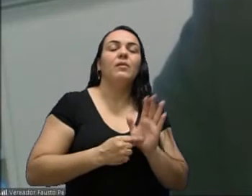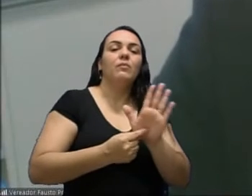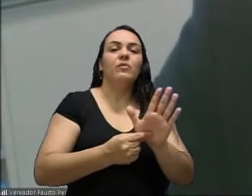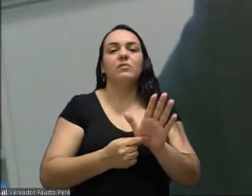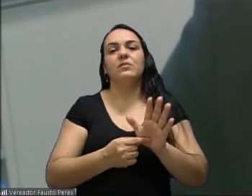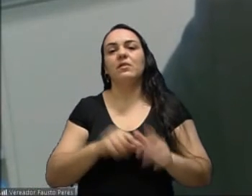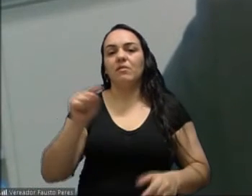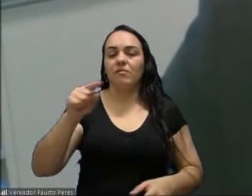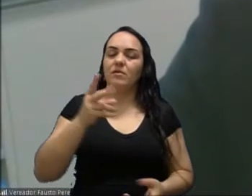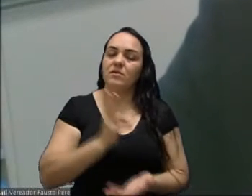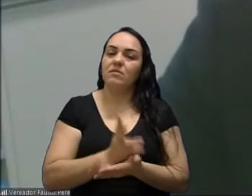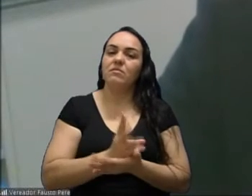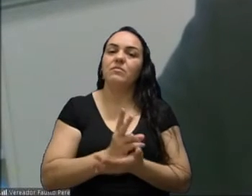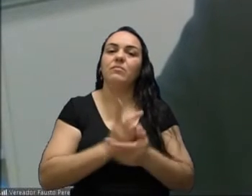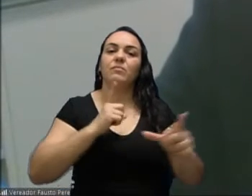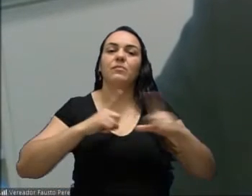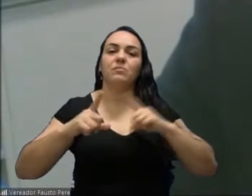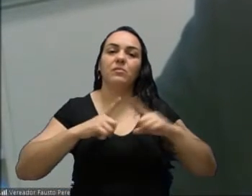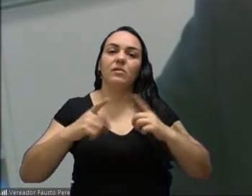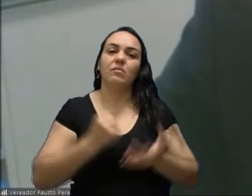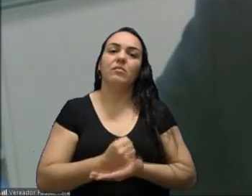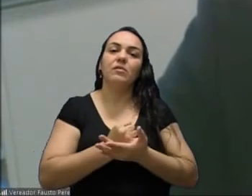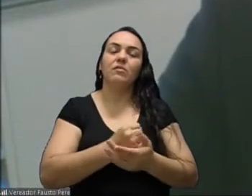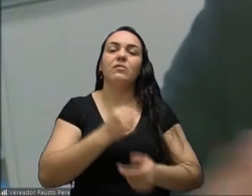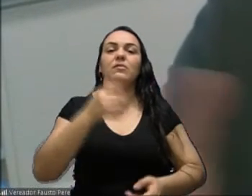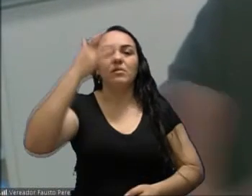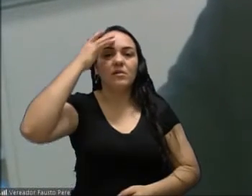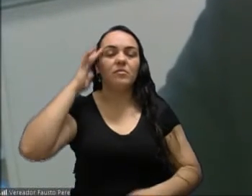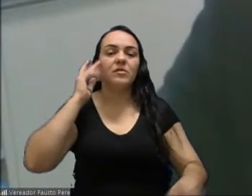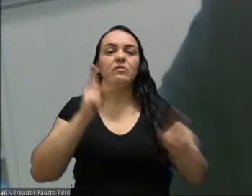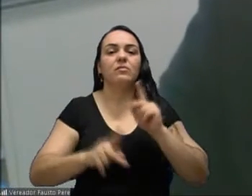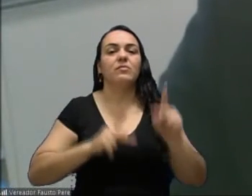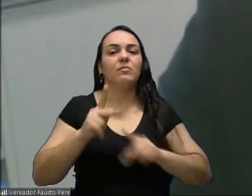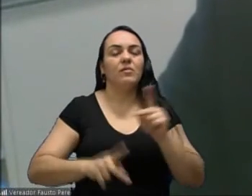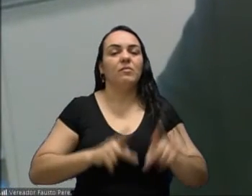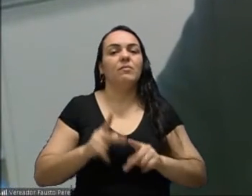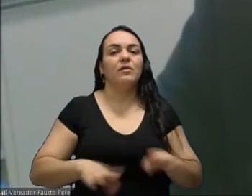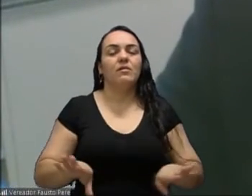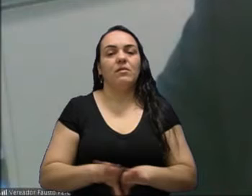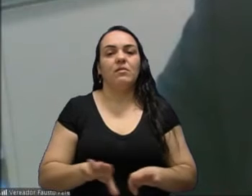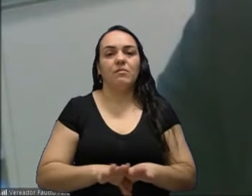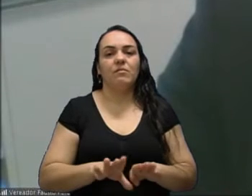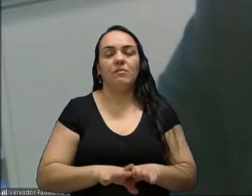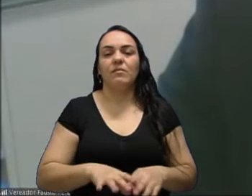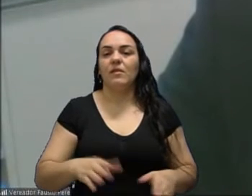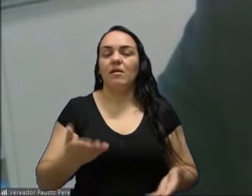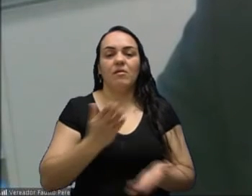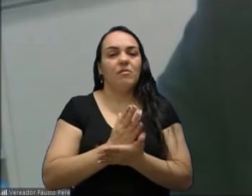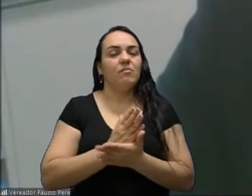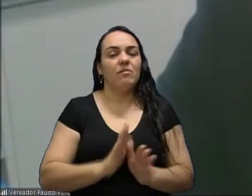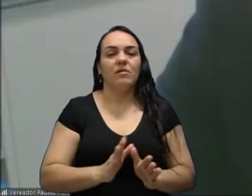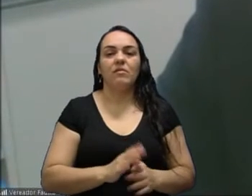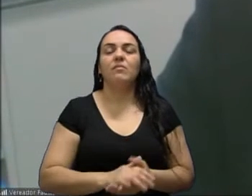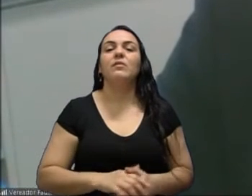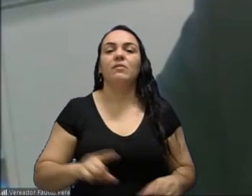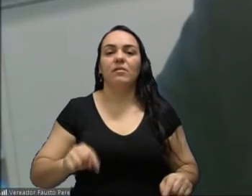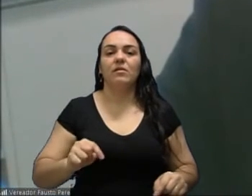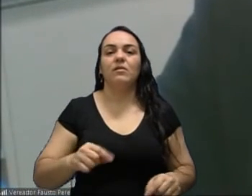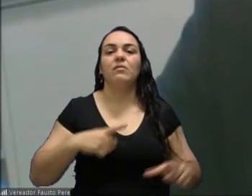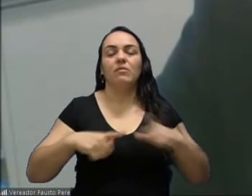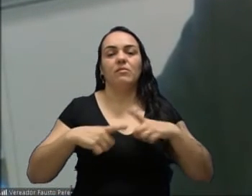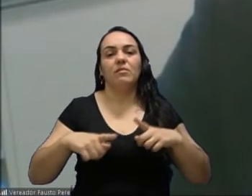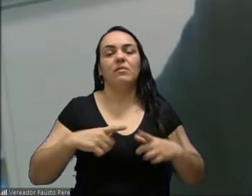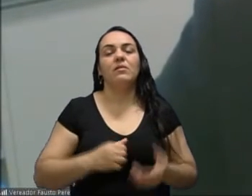gente sabe que você sempre tem trabalhado em favor da categoria de servidor público como nós também temos aqui nunca nenhum retrocesso a menos para todos os servidores